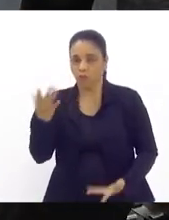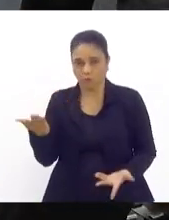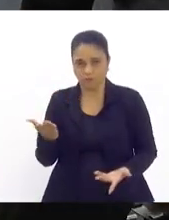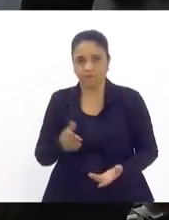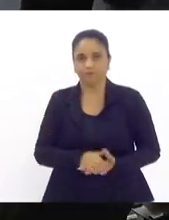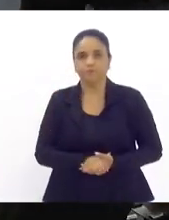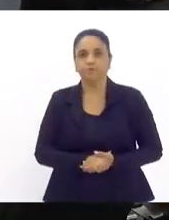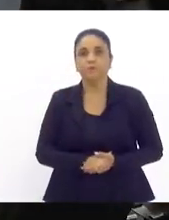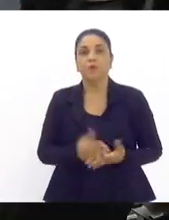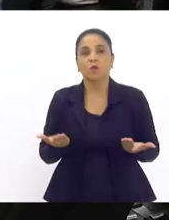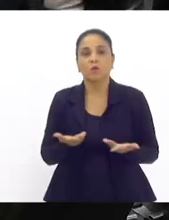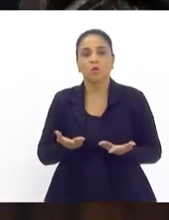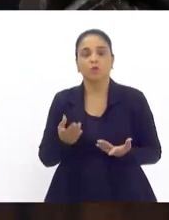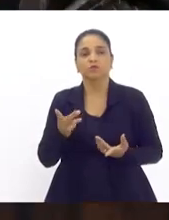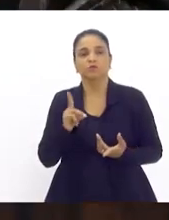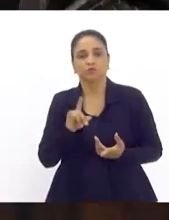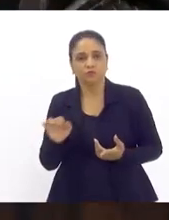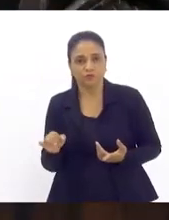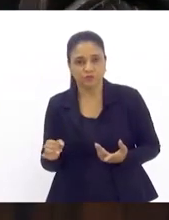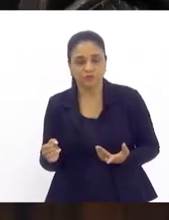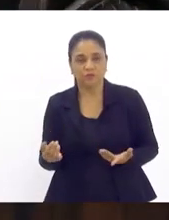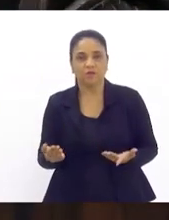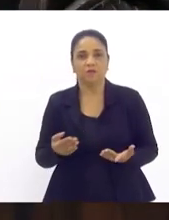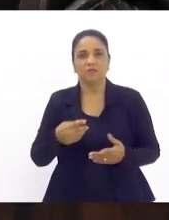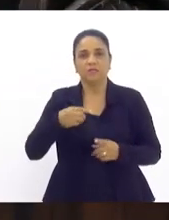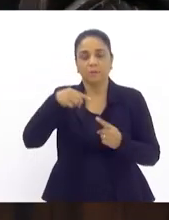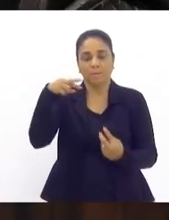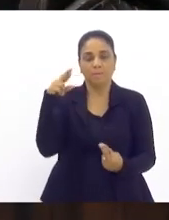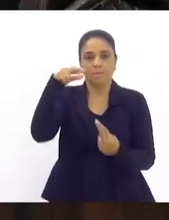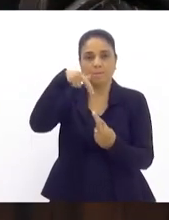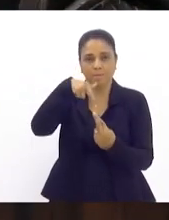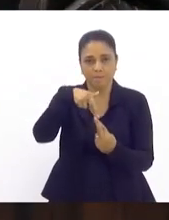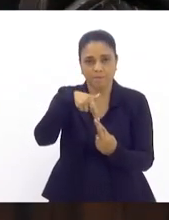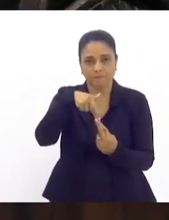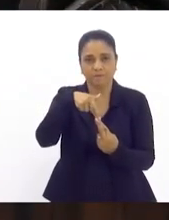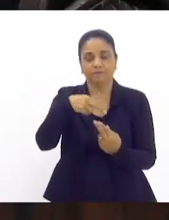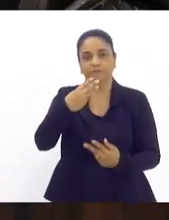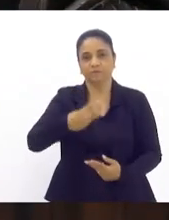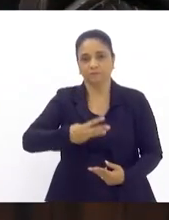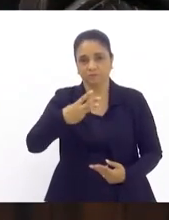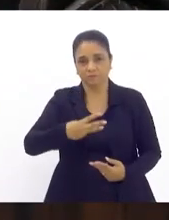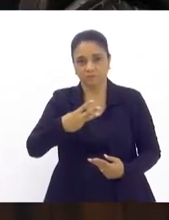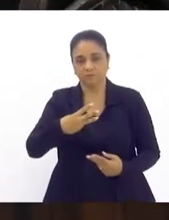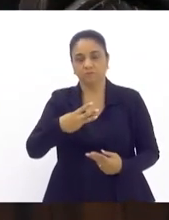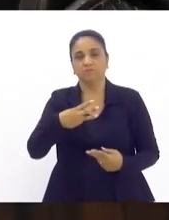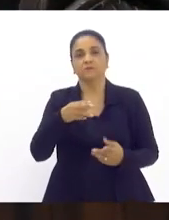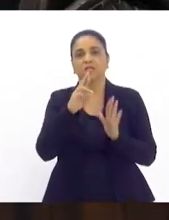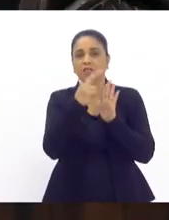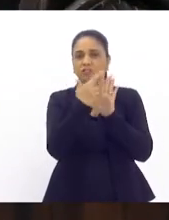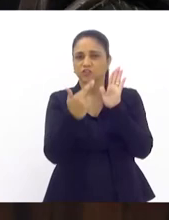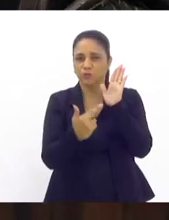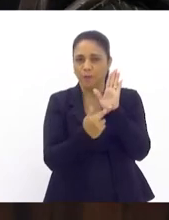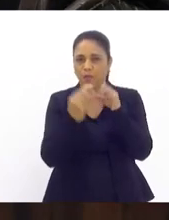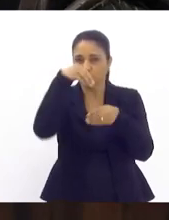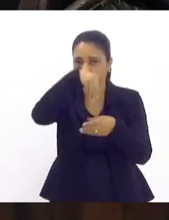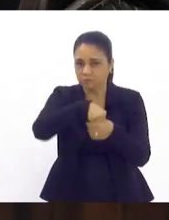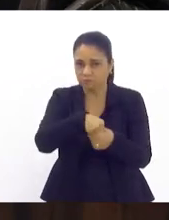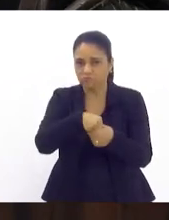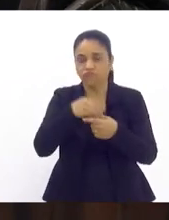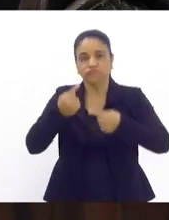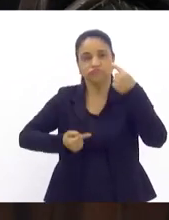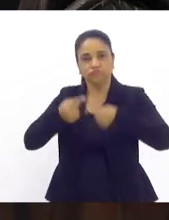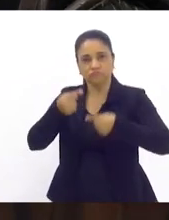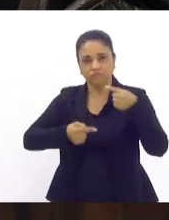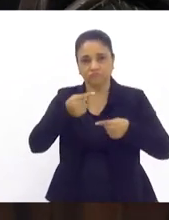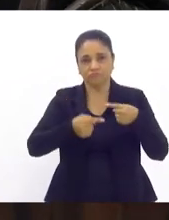Incluído na ordem do dia, de acordo com o parágrafo 3º do artigo 47 do Regimento Interno. Tramitação ordinária em votação e plena discussão. Projeto